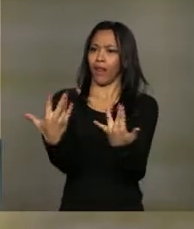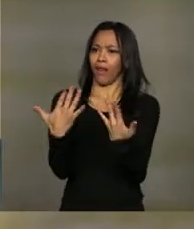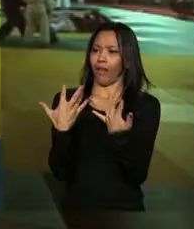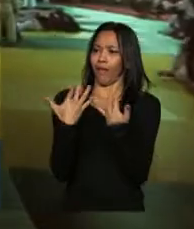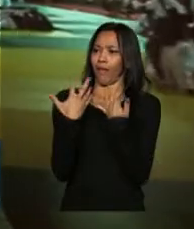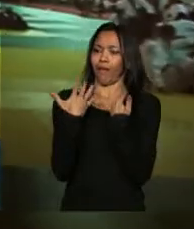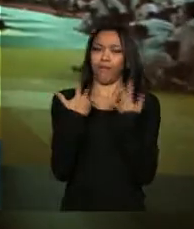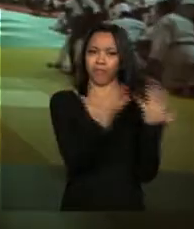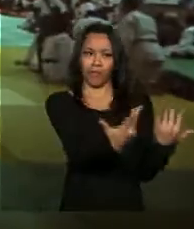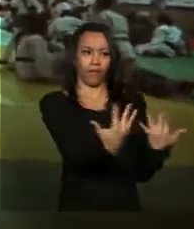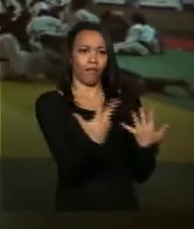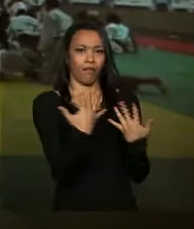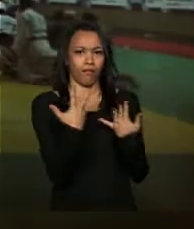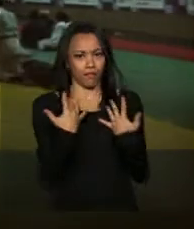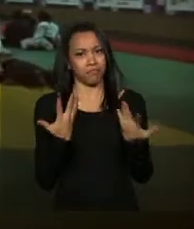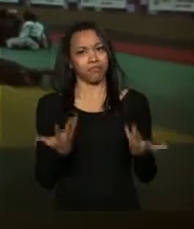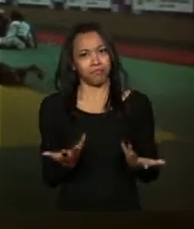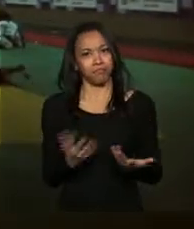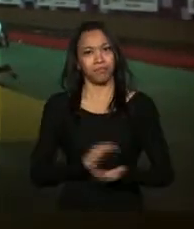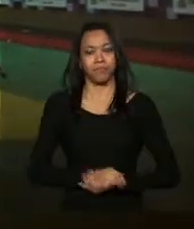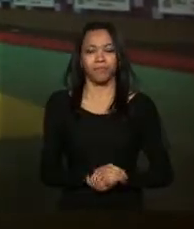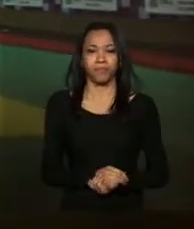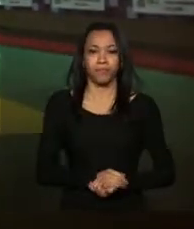de ter um reconhecimento melhor no esporte.